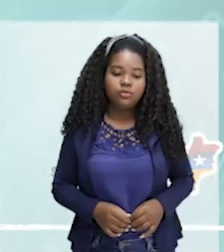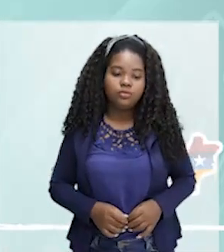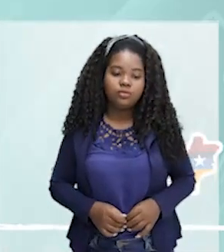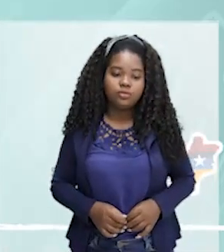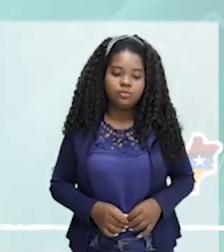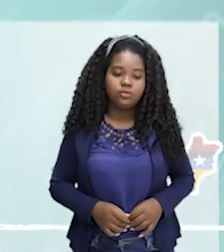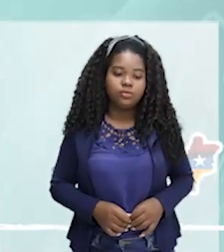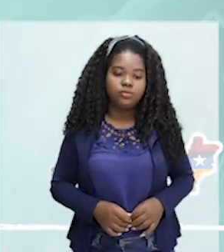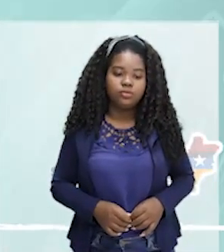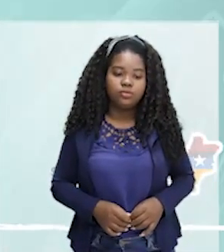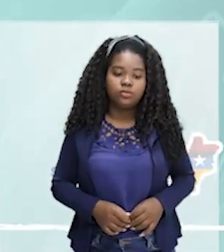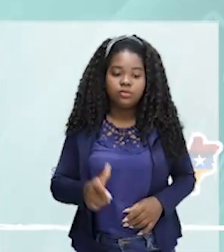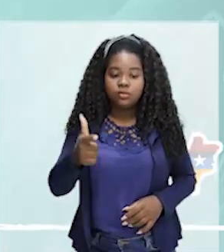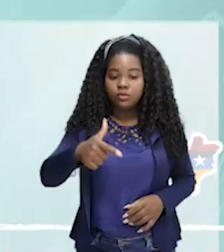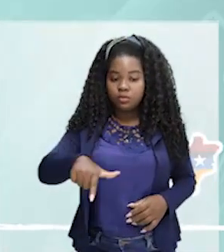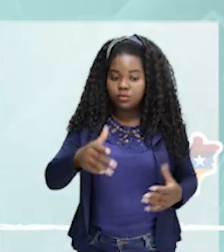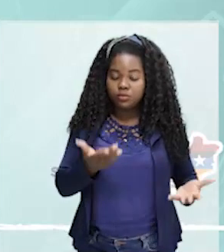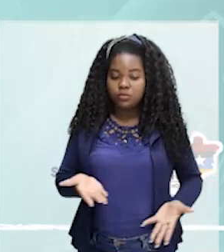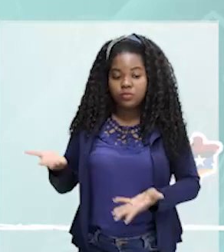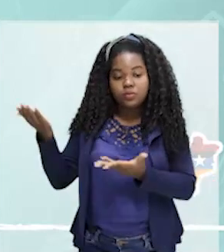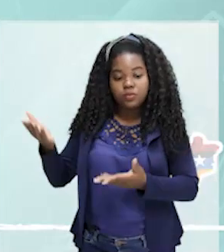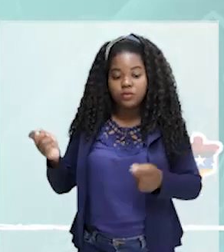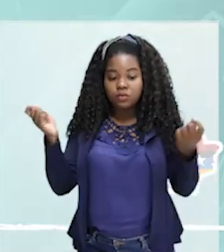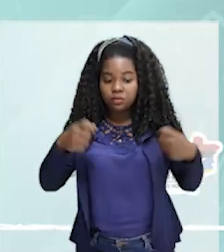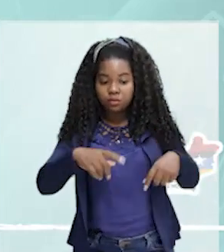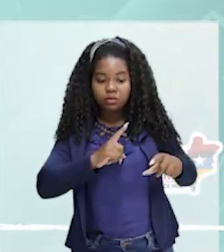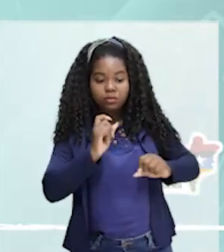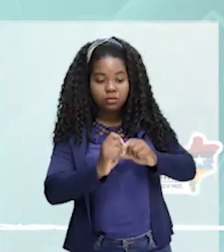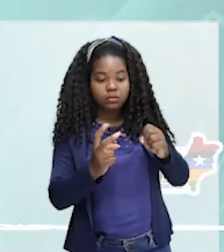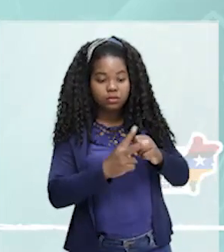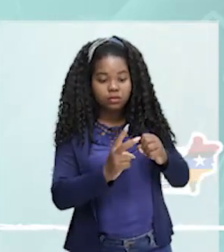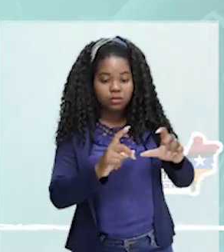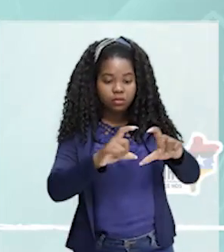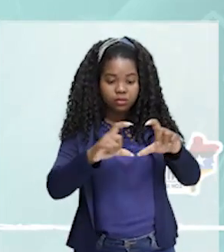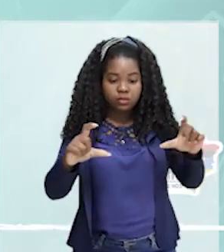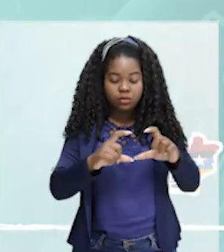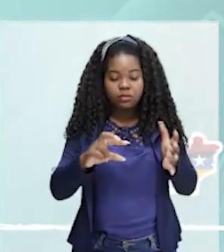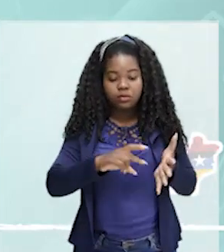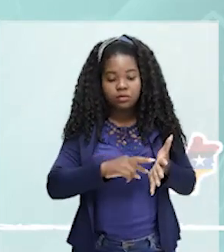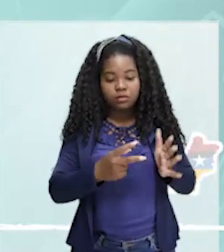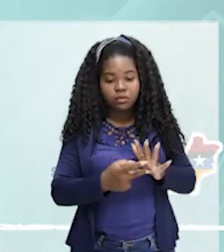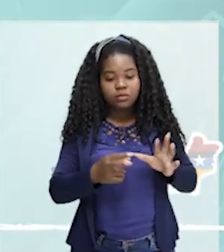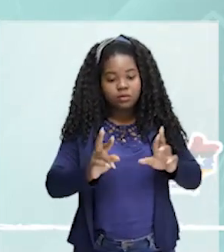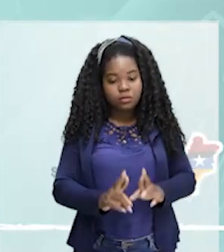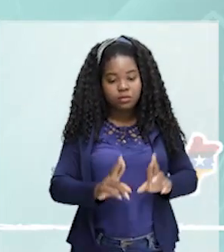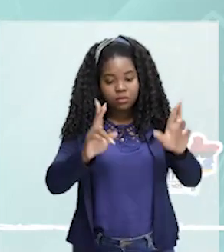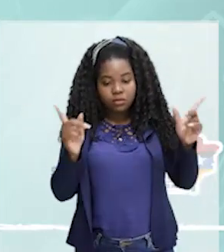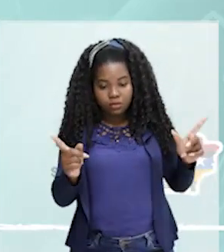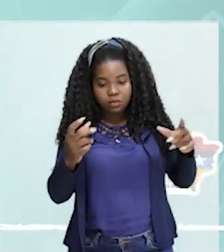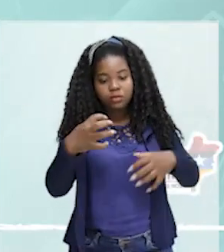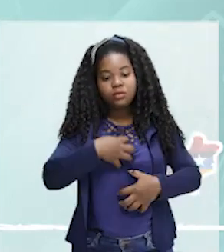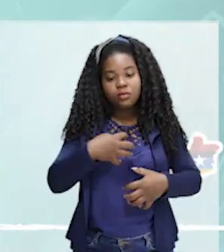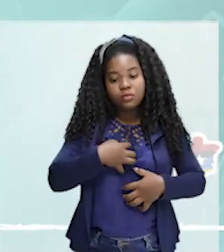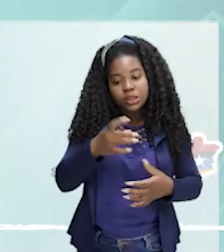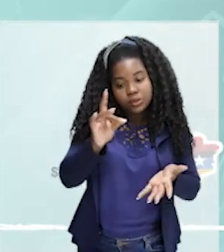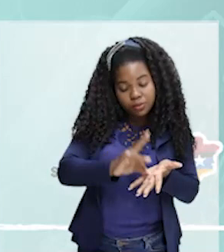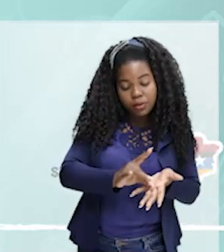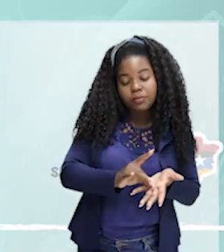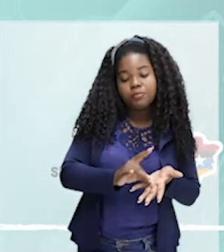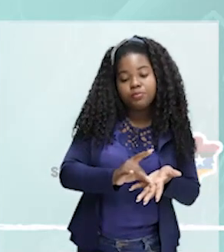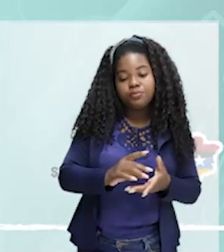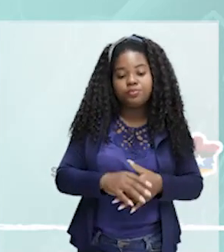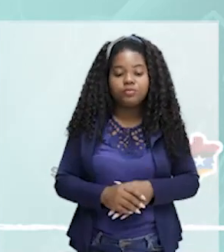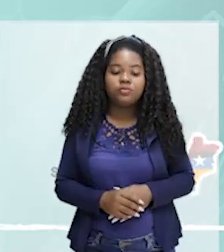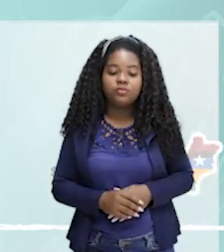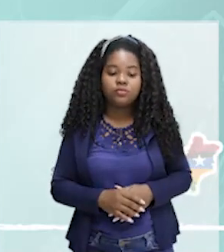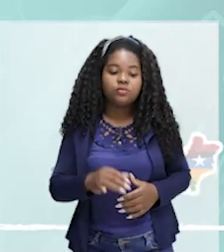literal. Um verbo frasal, ele pode ter o seu significado diferente do sentido original. Como eu falei para